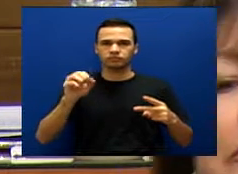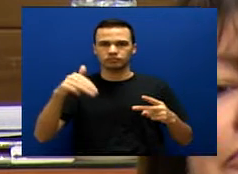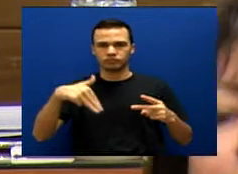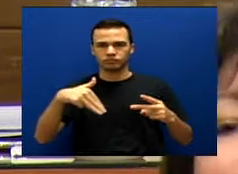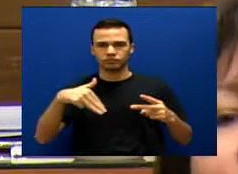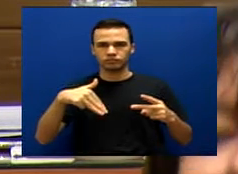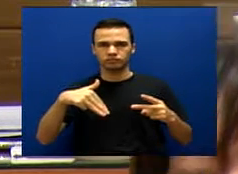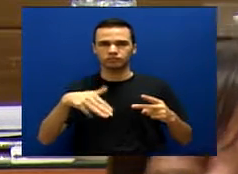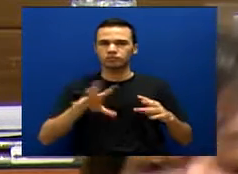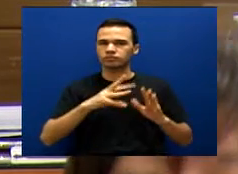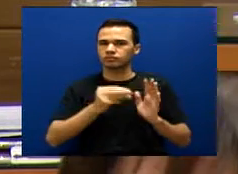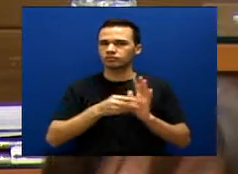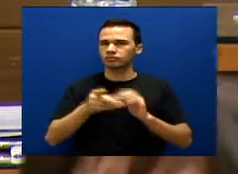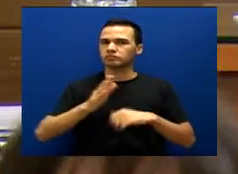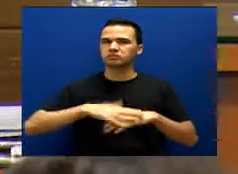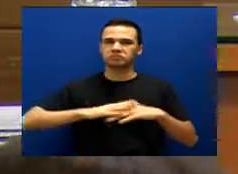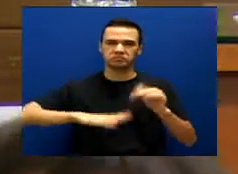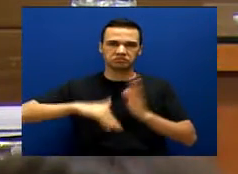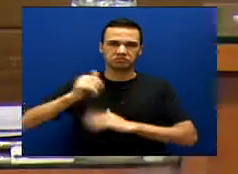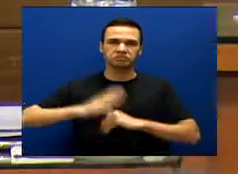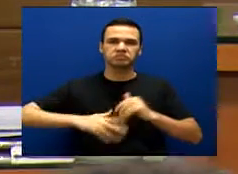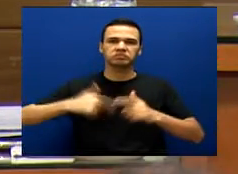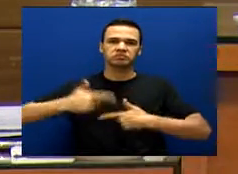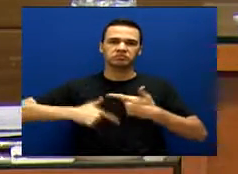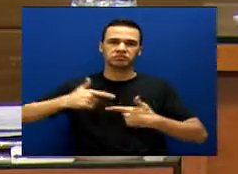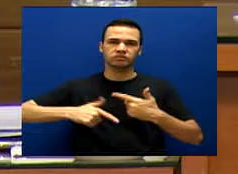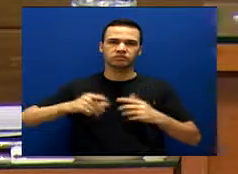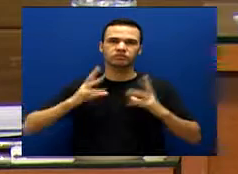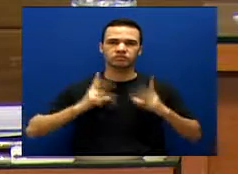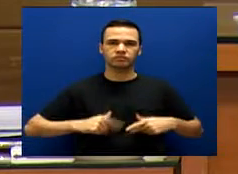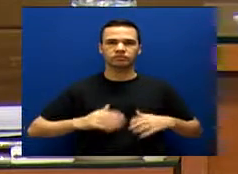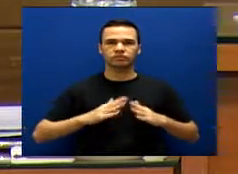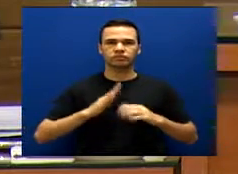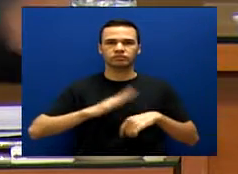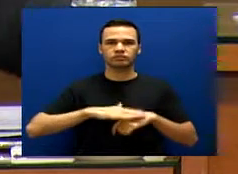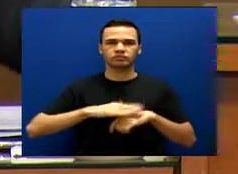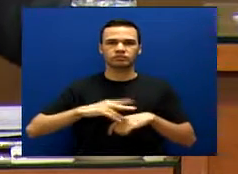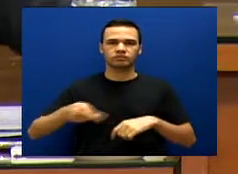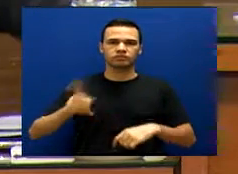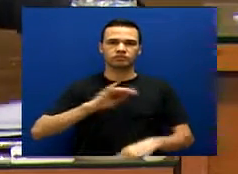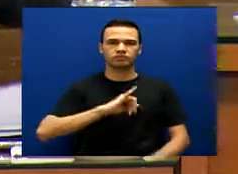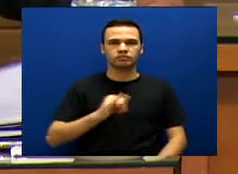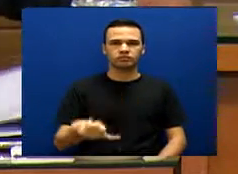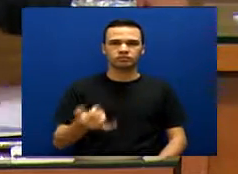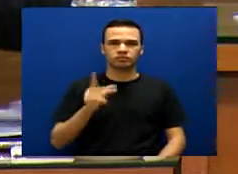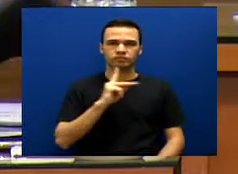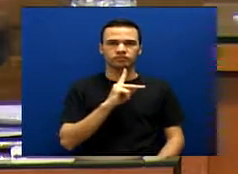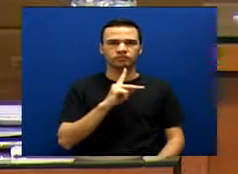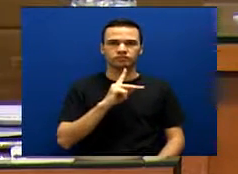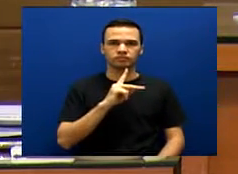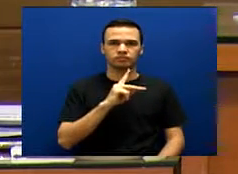Klaroski, todos pelo exemplar serviço na requisição da Santa Casa. Voto ao vereador JP Miranda.